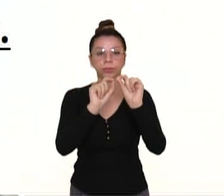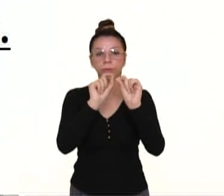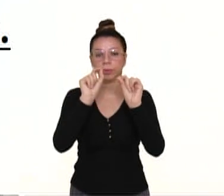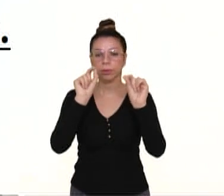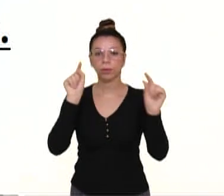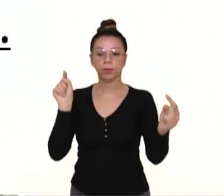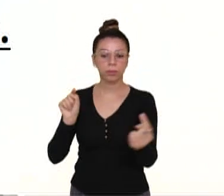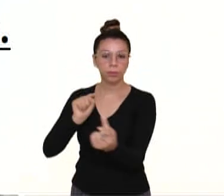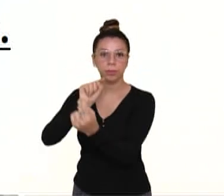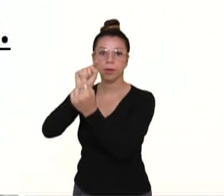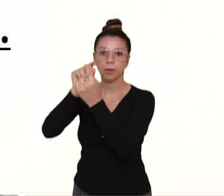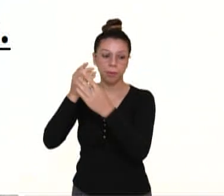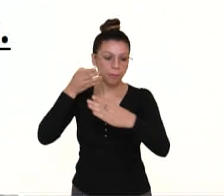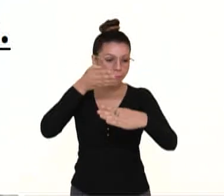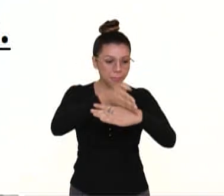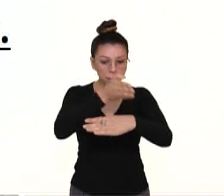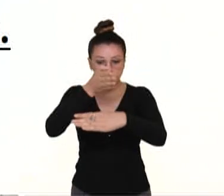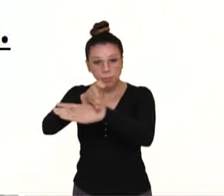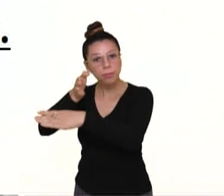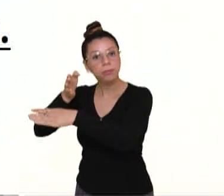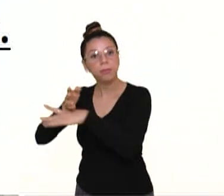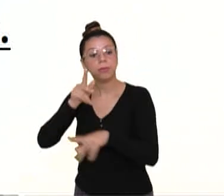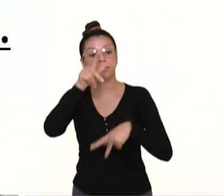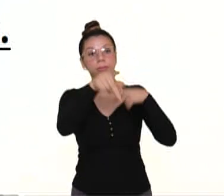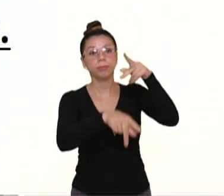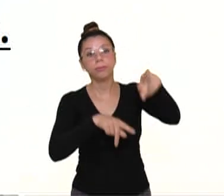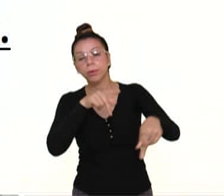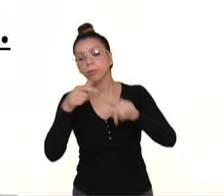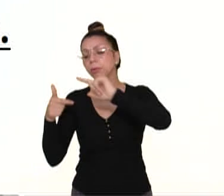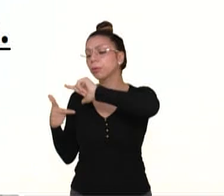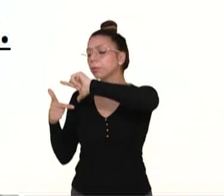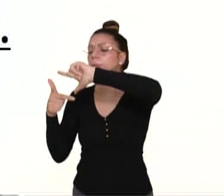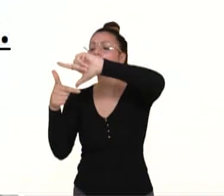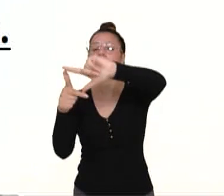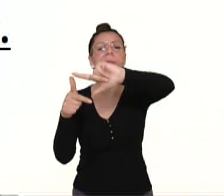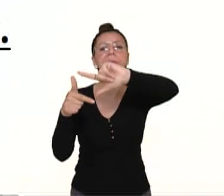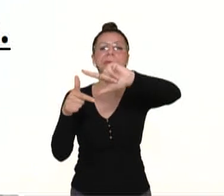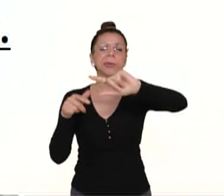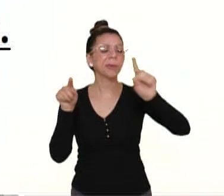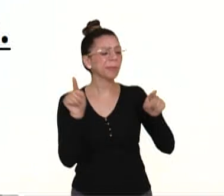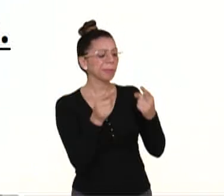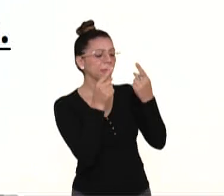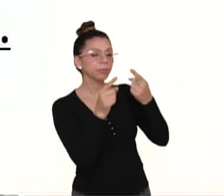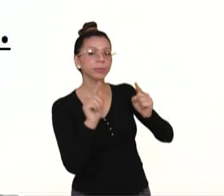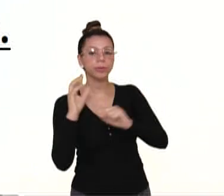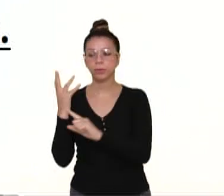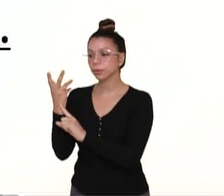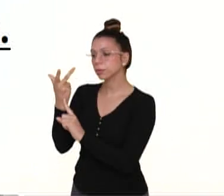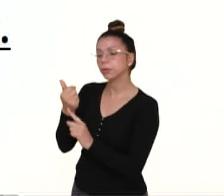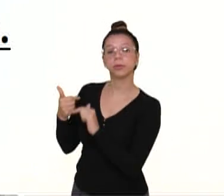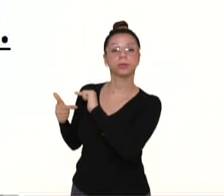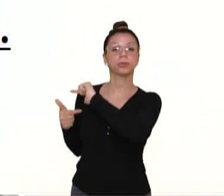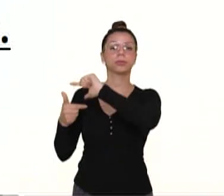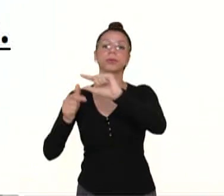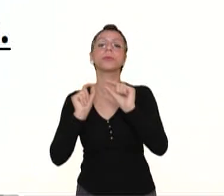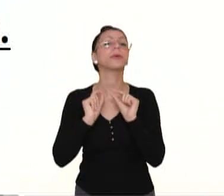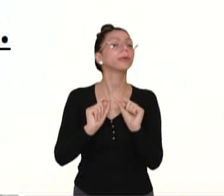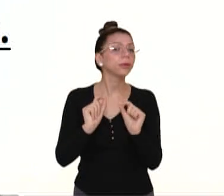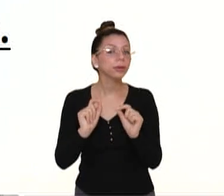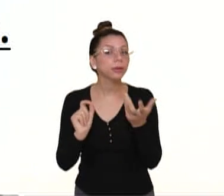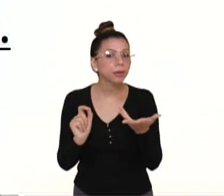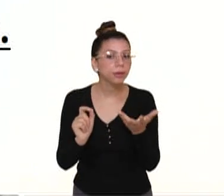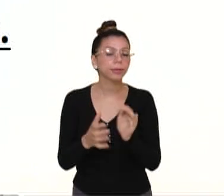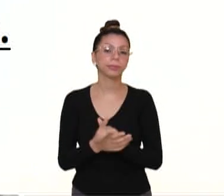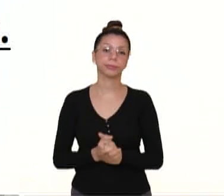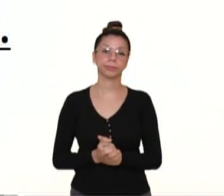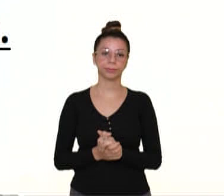a participação popular. Então, o que é uma tradição, uma música, uma arte tradicional? É